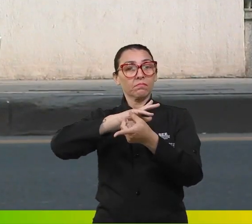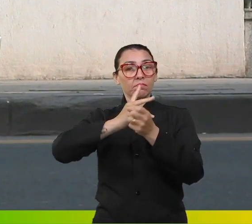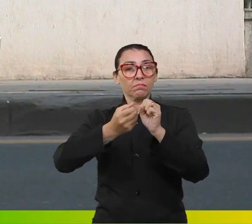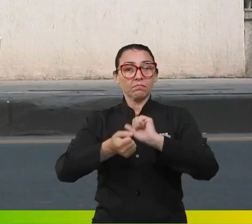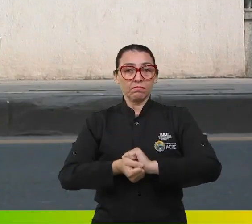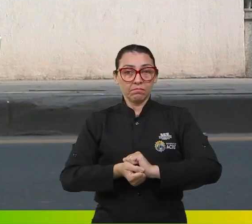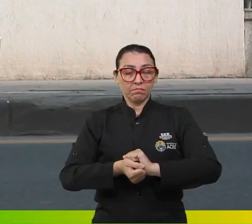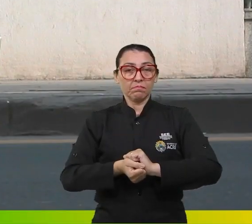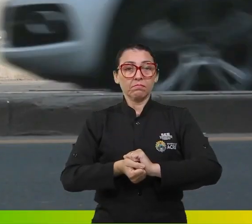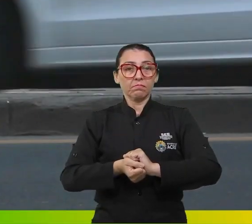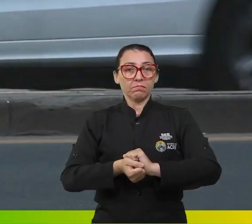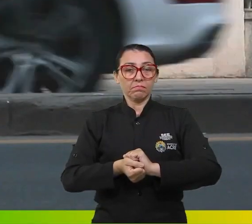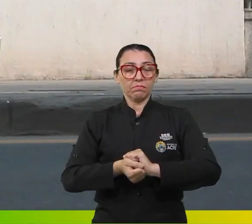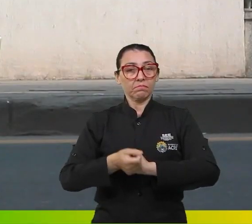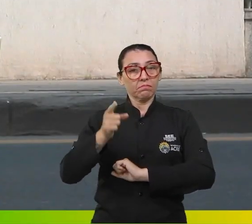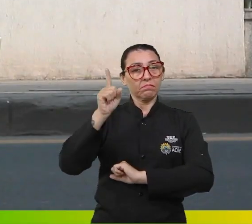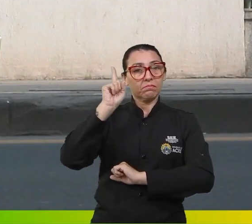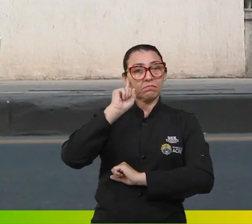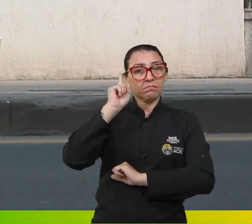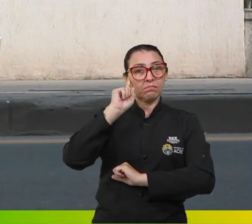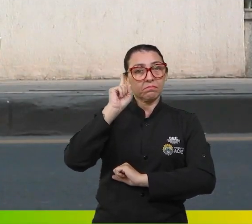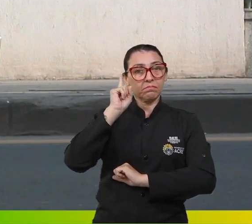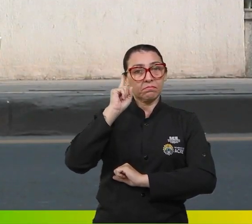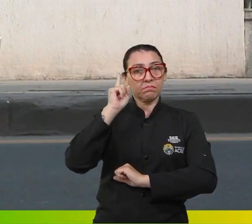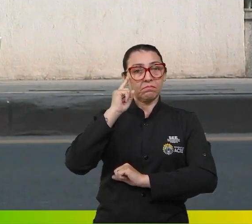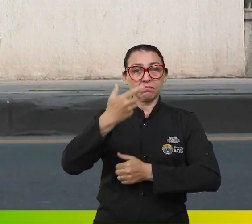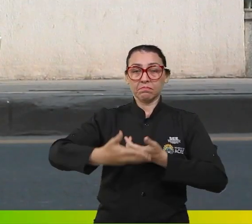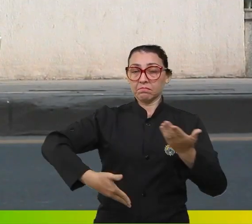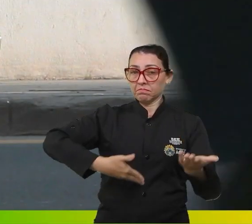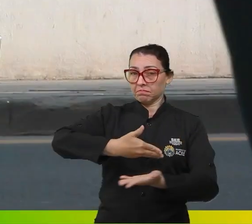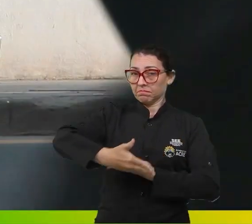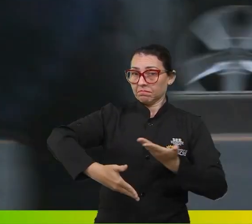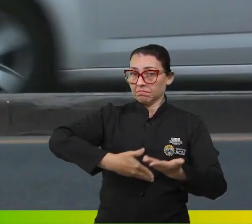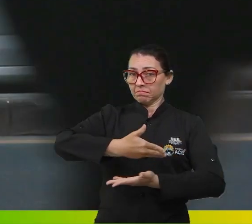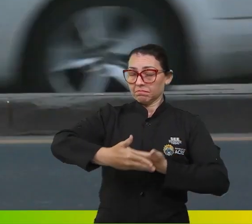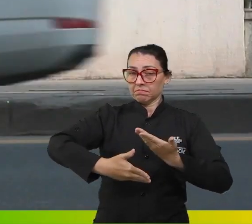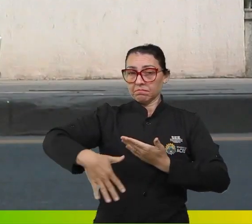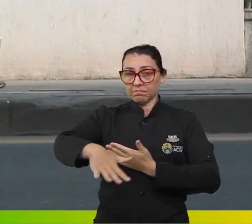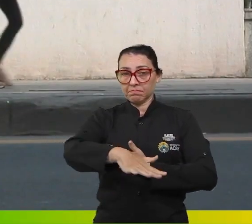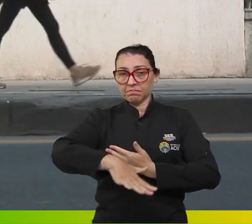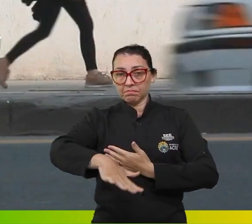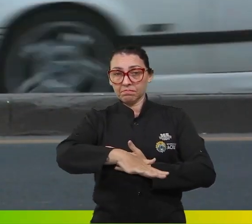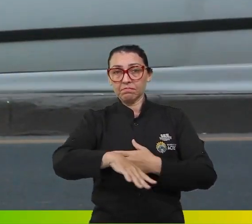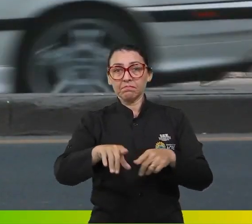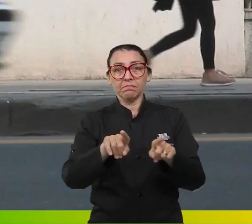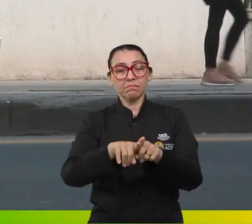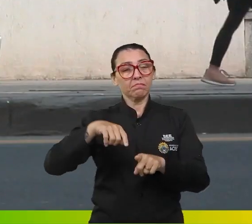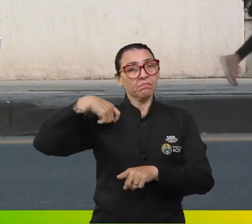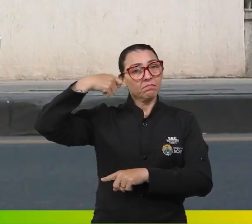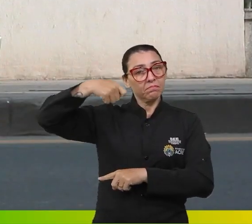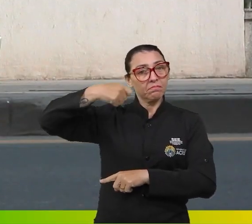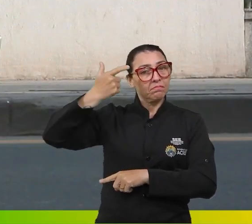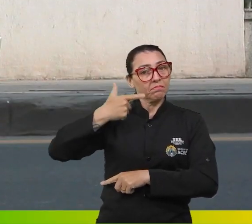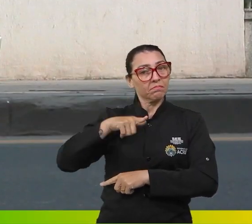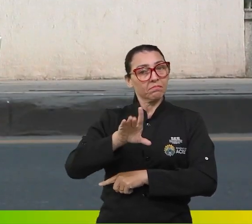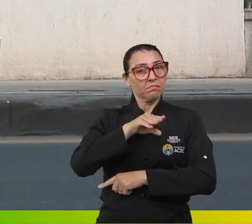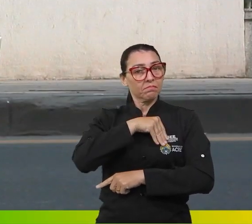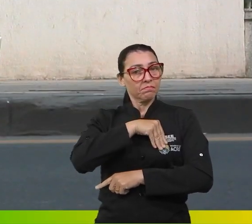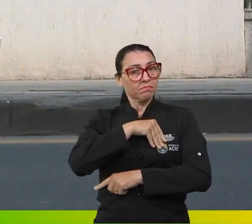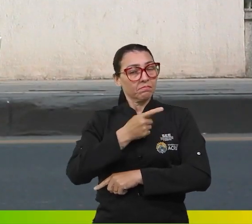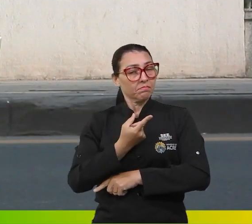está aí intervindo no seu dia a dia, interagindo com esse público. Muitos artistas ganham a